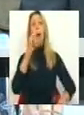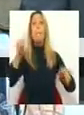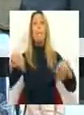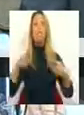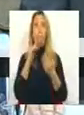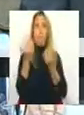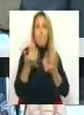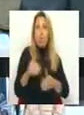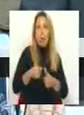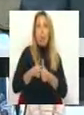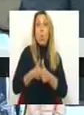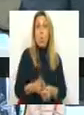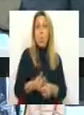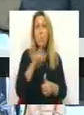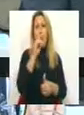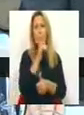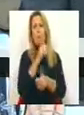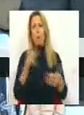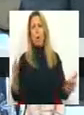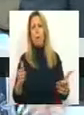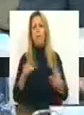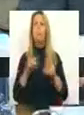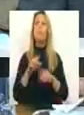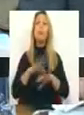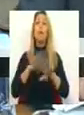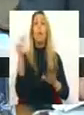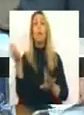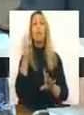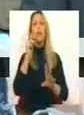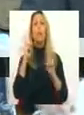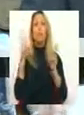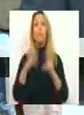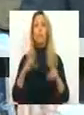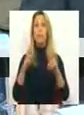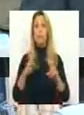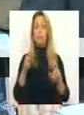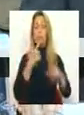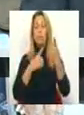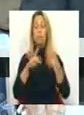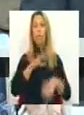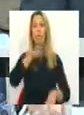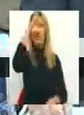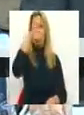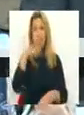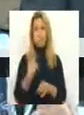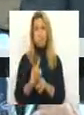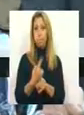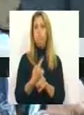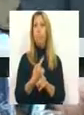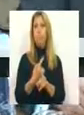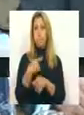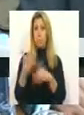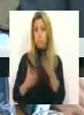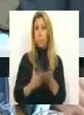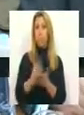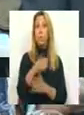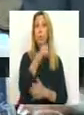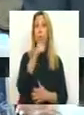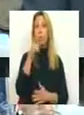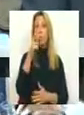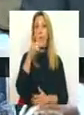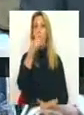da avaliação das unidades de investigação, eu perguntava ao Sr. Ministro se mantém o compromisso de, no segundo